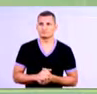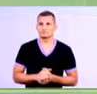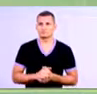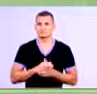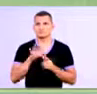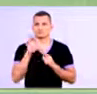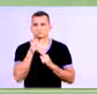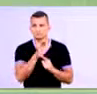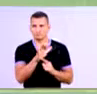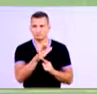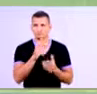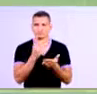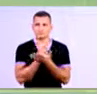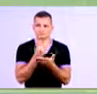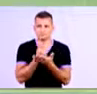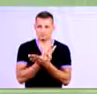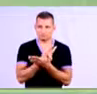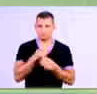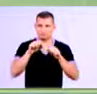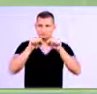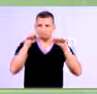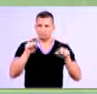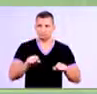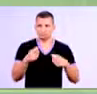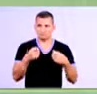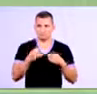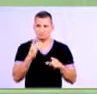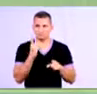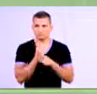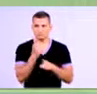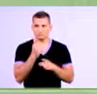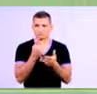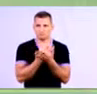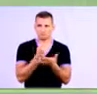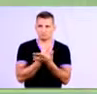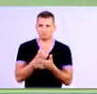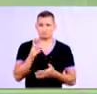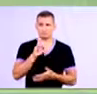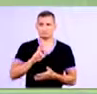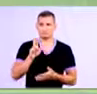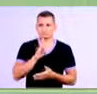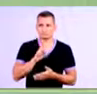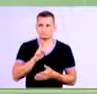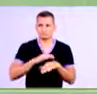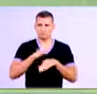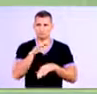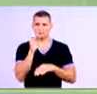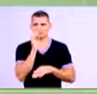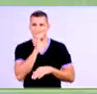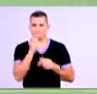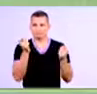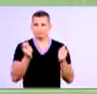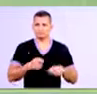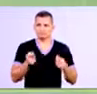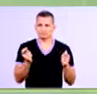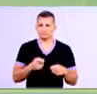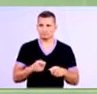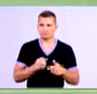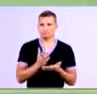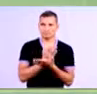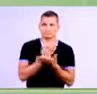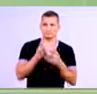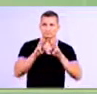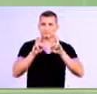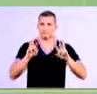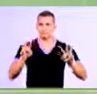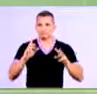Proteção contra erros. O sistema deve detectar erros do usuário o mais brevemente possível. Em alguns sites que a